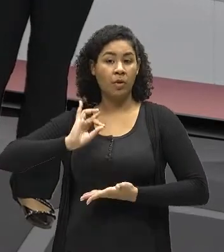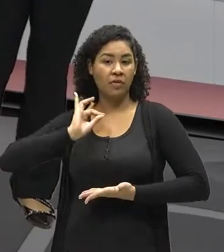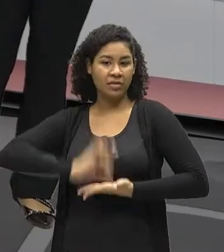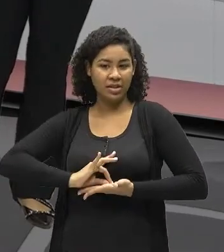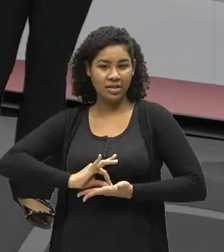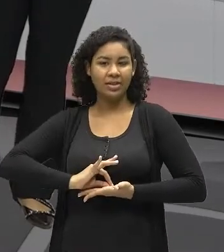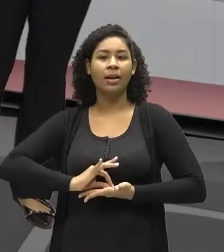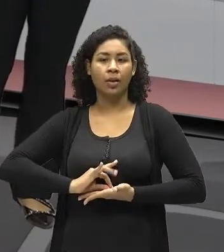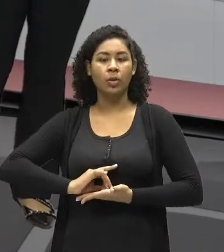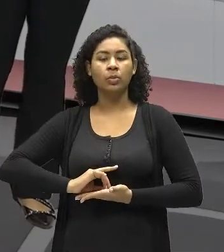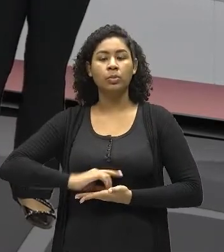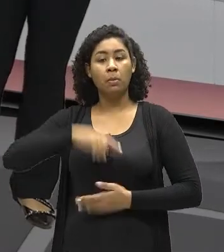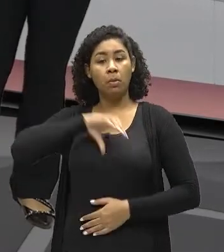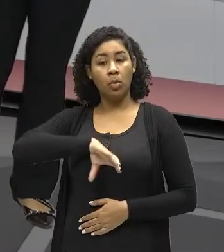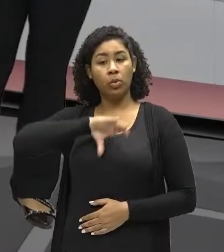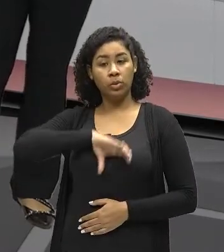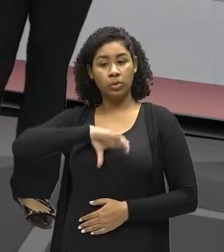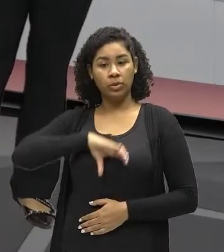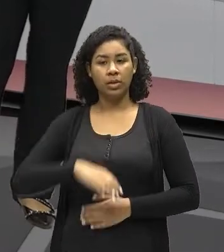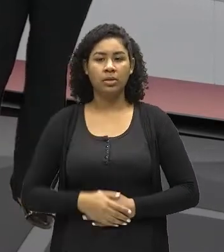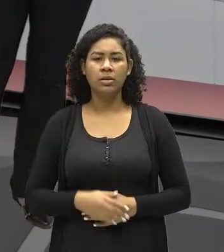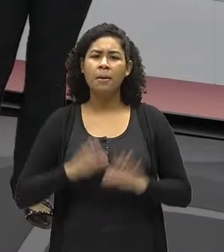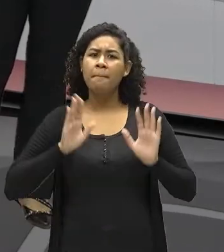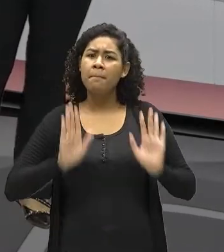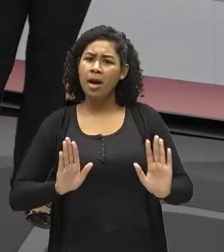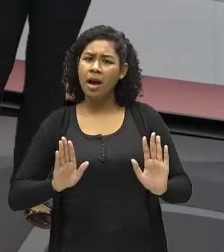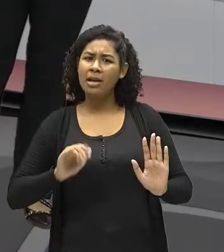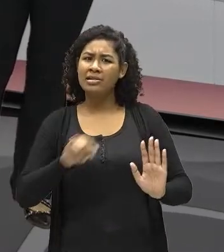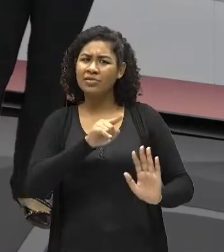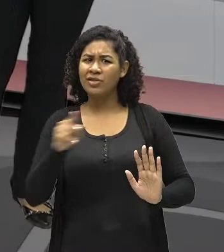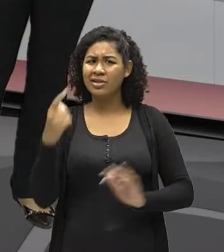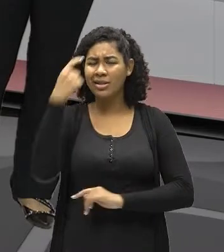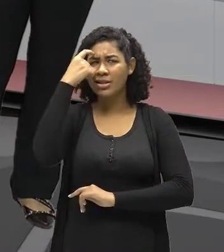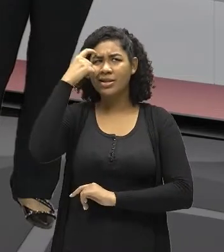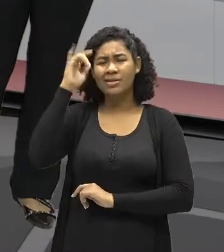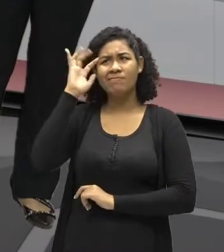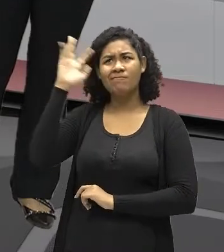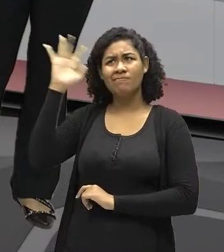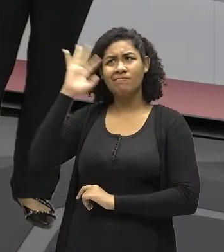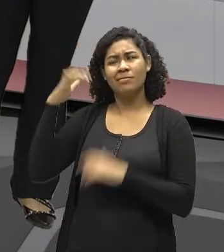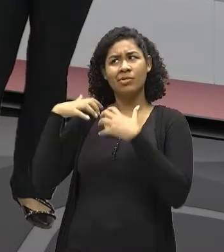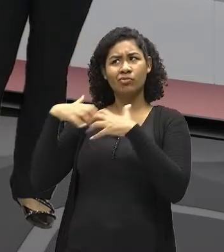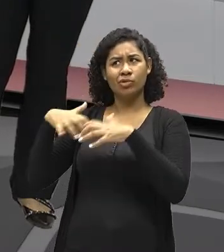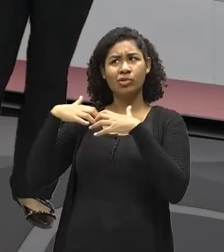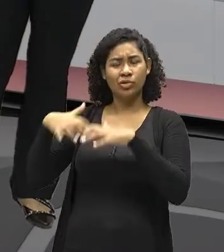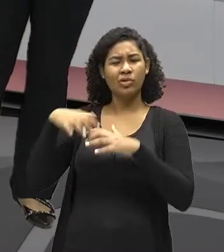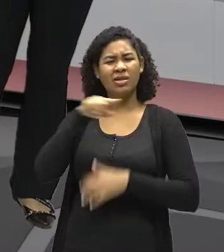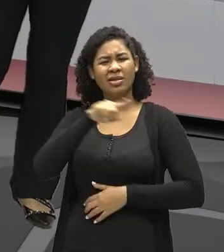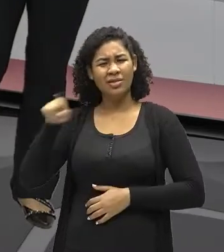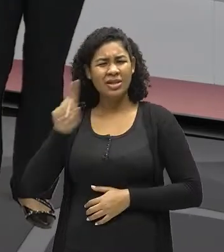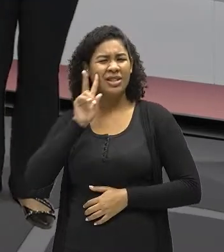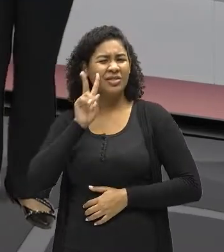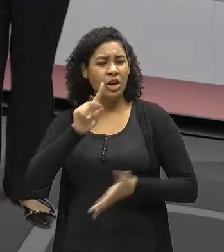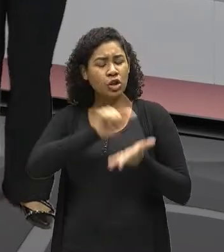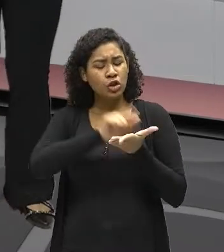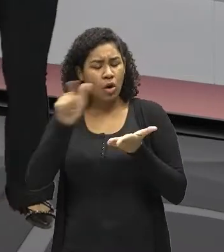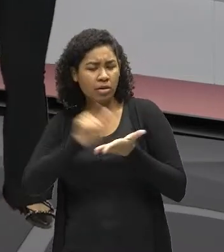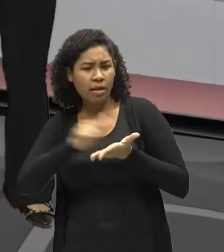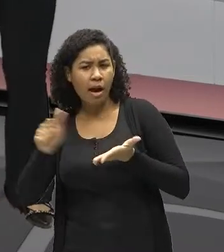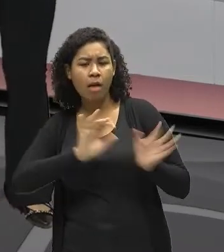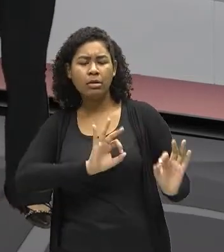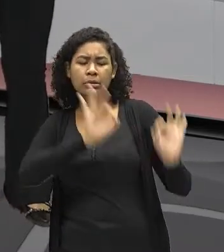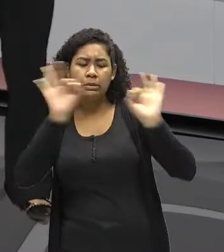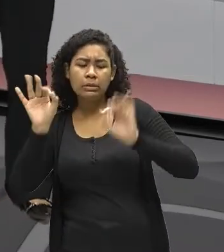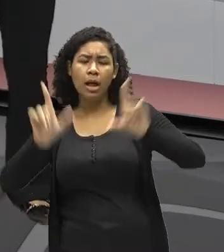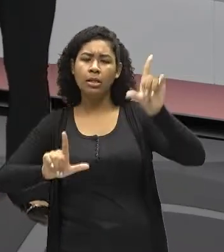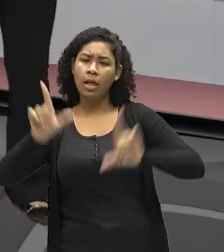língua portuguesa. Mas se vocês pensarem bem, quando vocês assistem jornais, pesquisam no YouTube, vocês vão